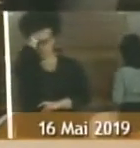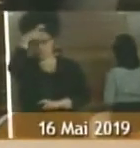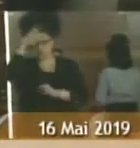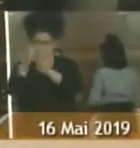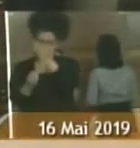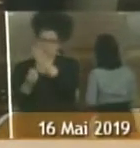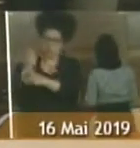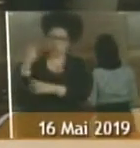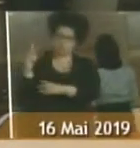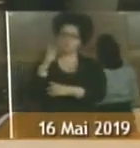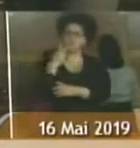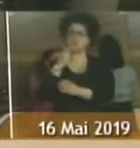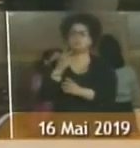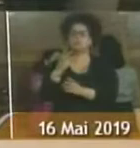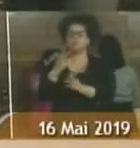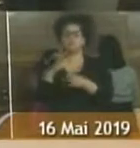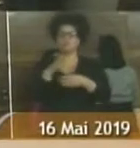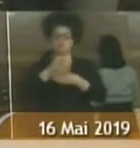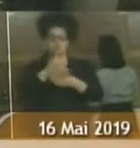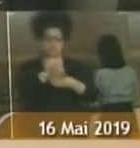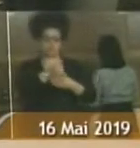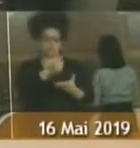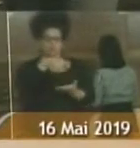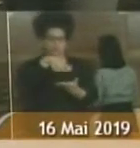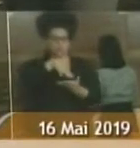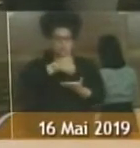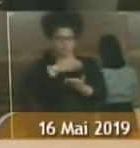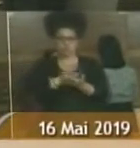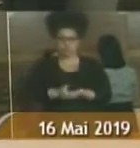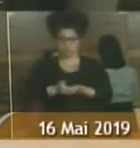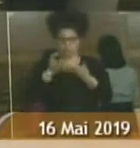municipal, encaminhando em apenso cópia do memorando número